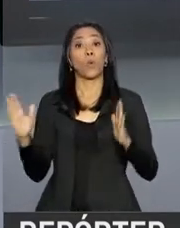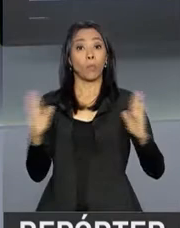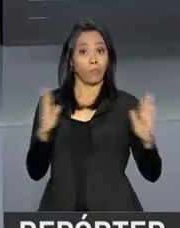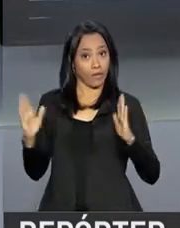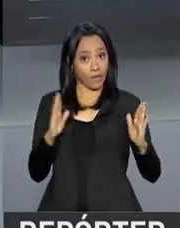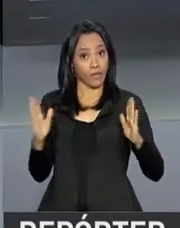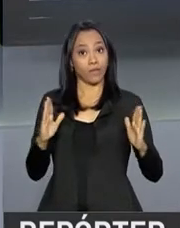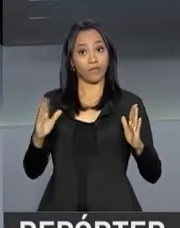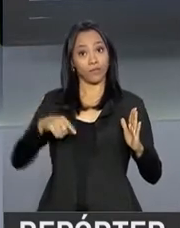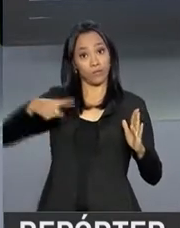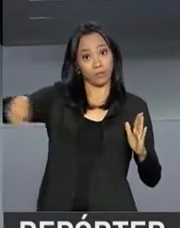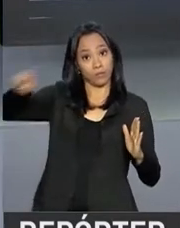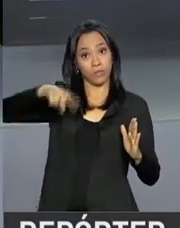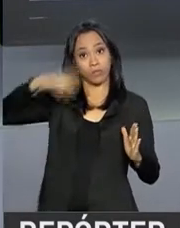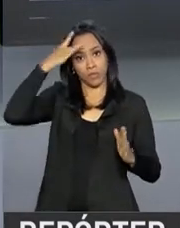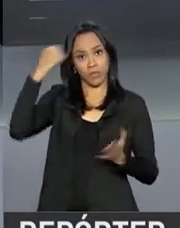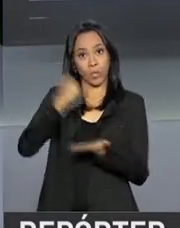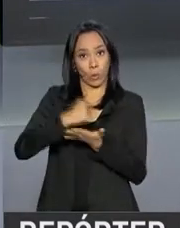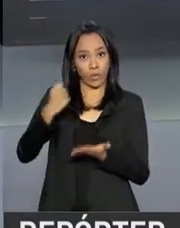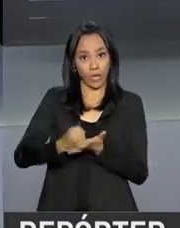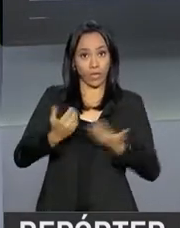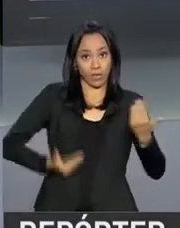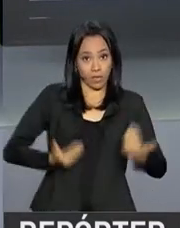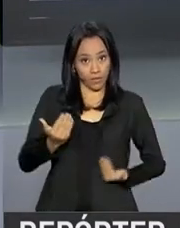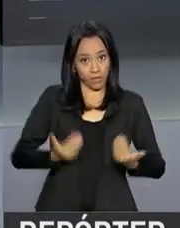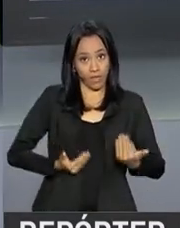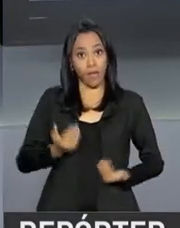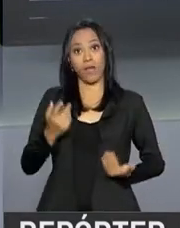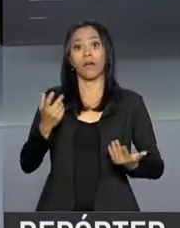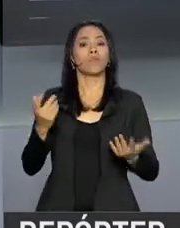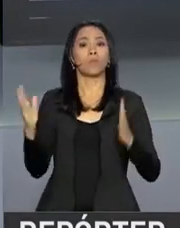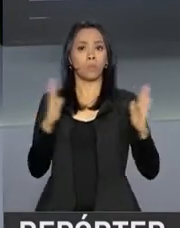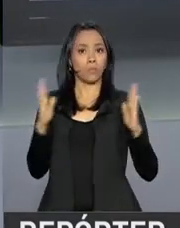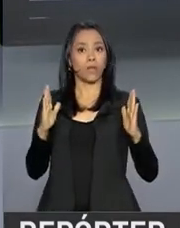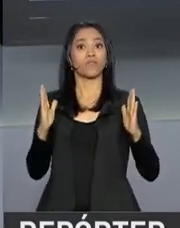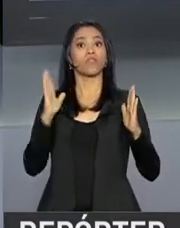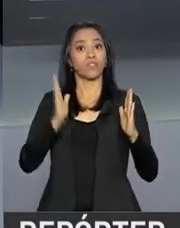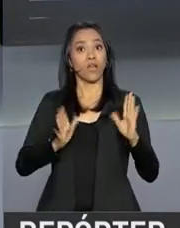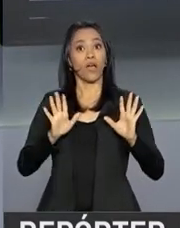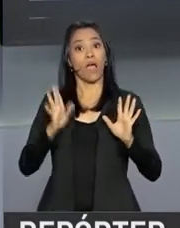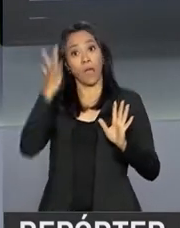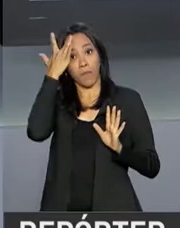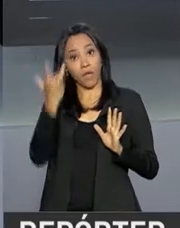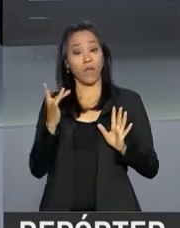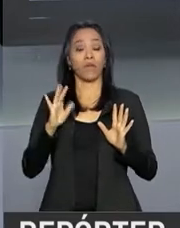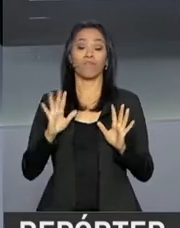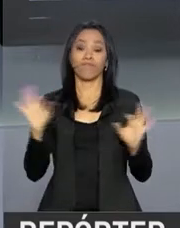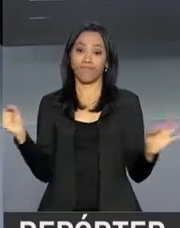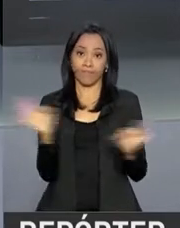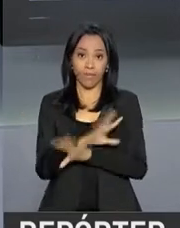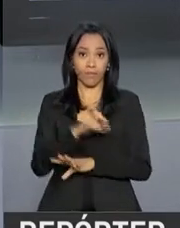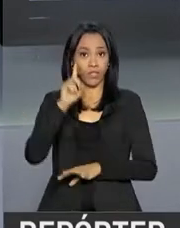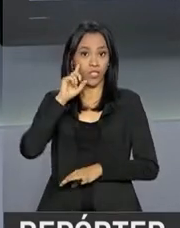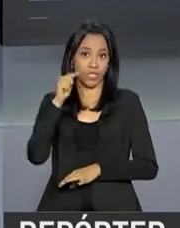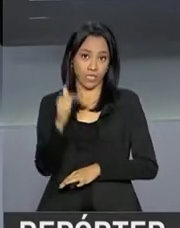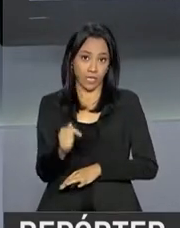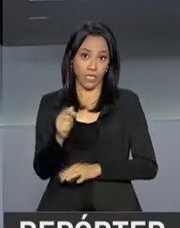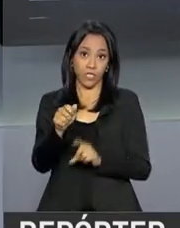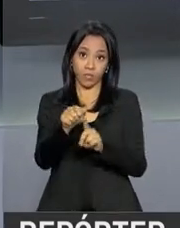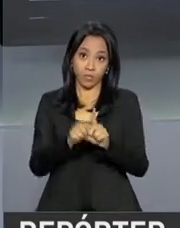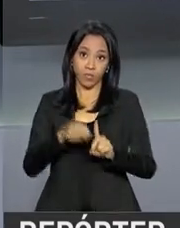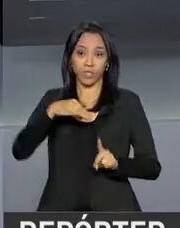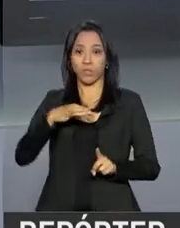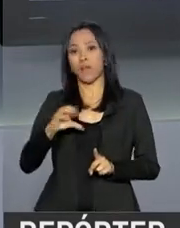pagarem o documento de arrecadação do e social do mês de fevereiro termina amanhã dia 7 de março e nós vamos